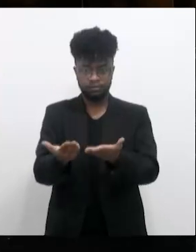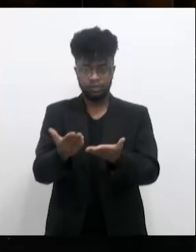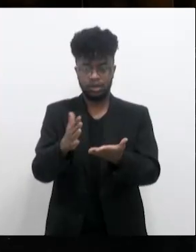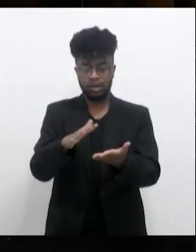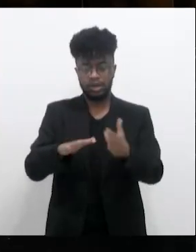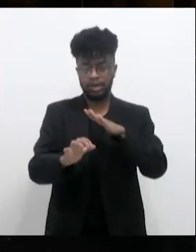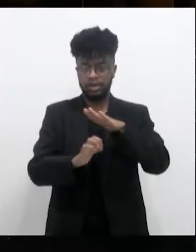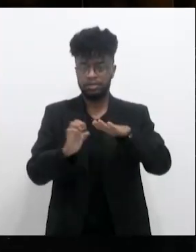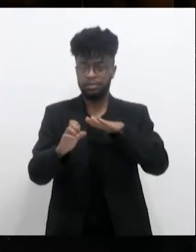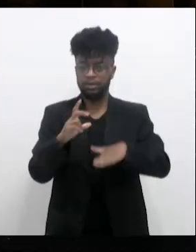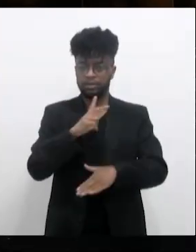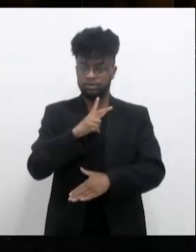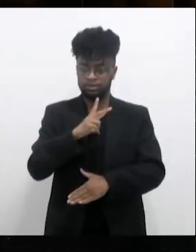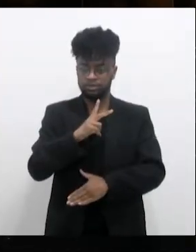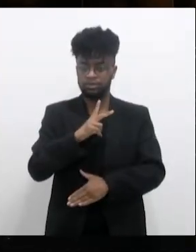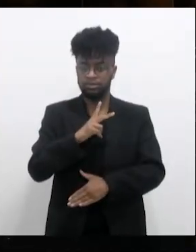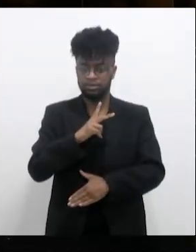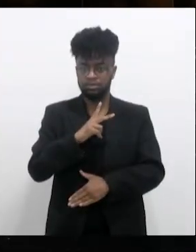iniciativa privada